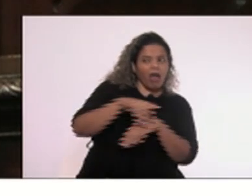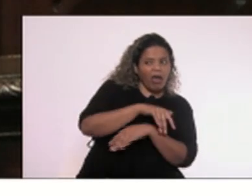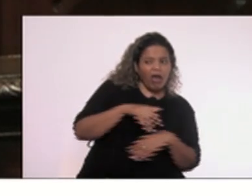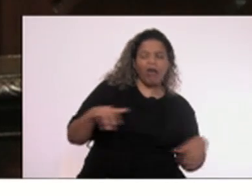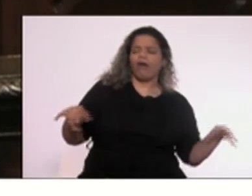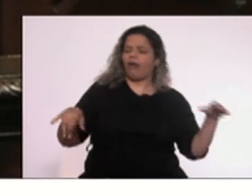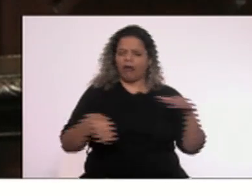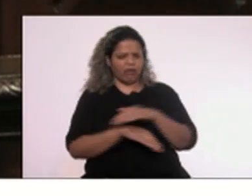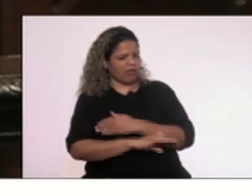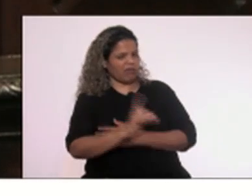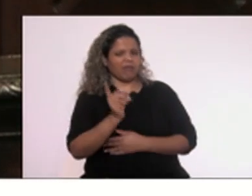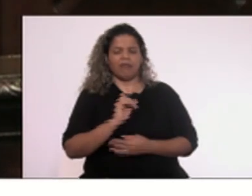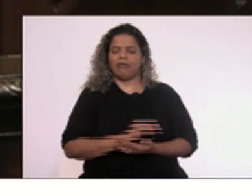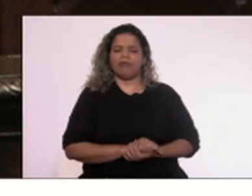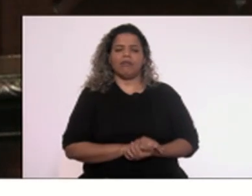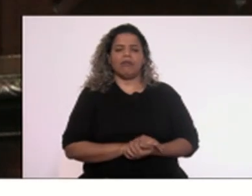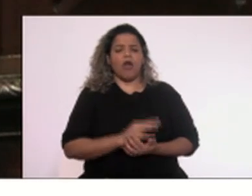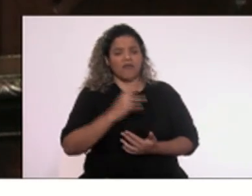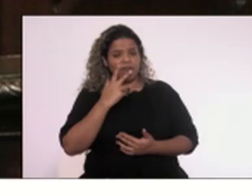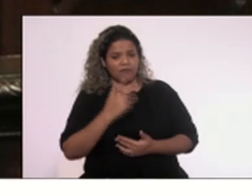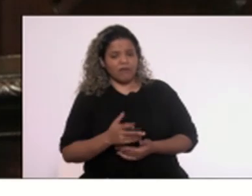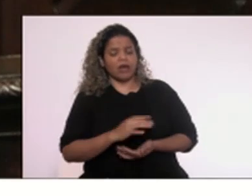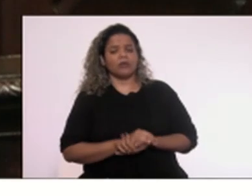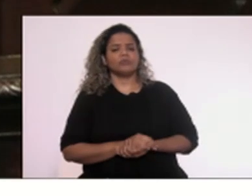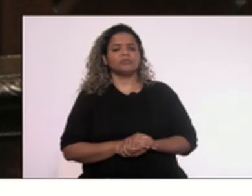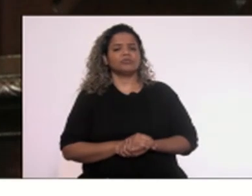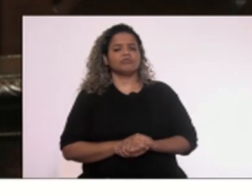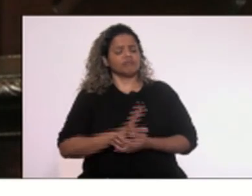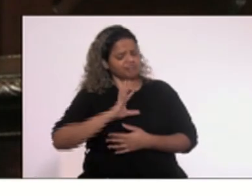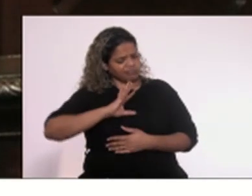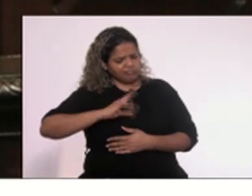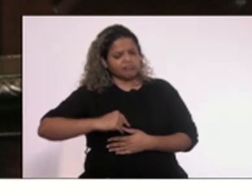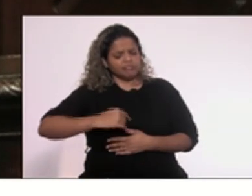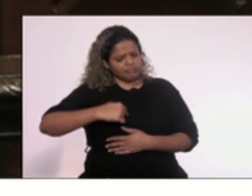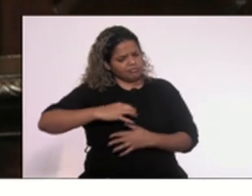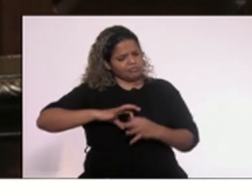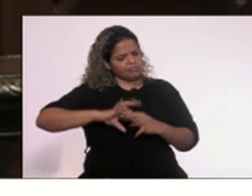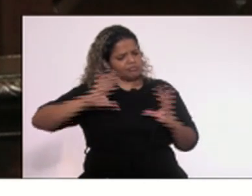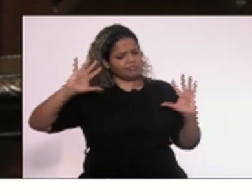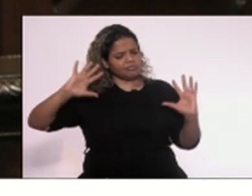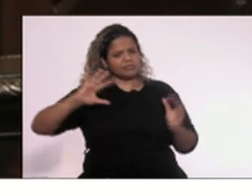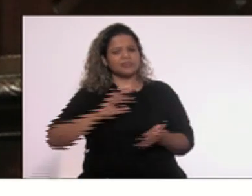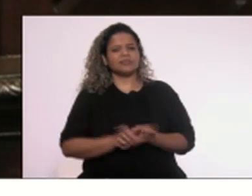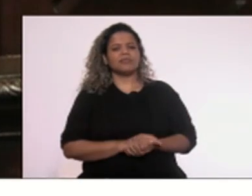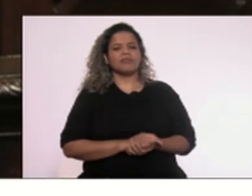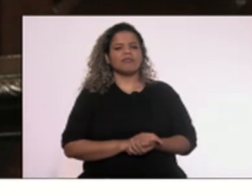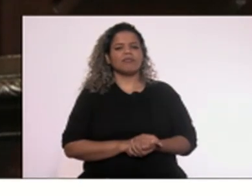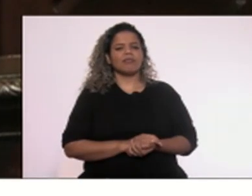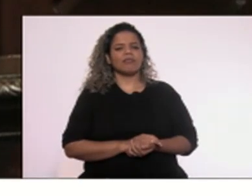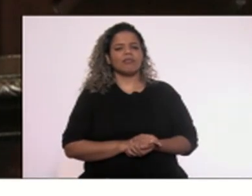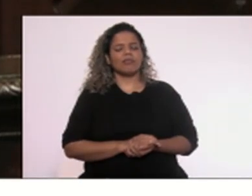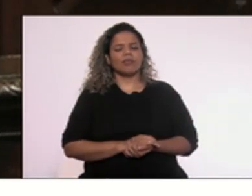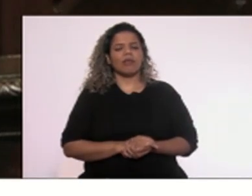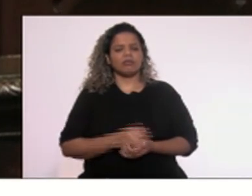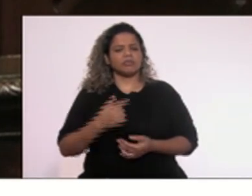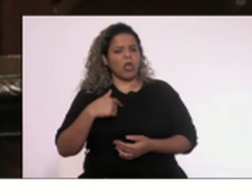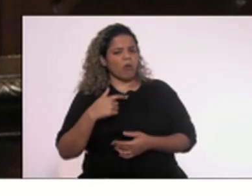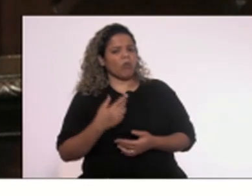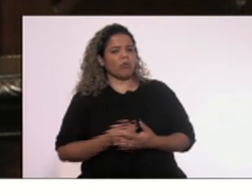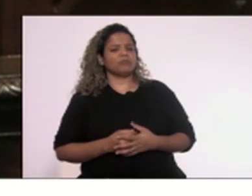acovardar. E falo com a autoridade de quem